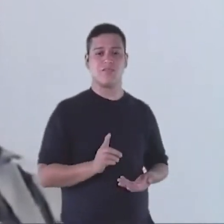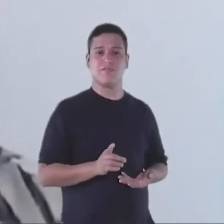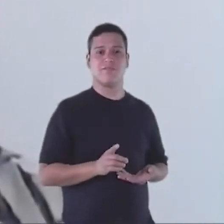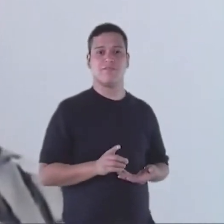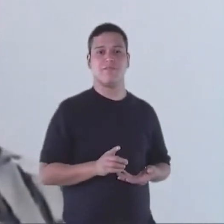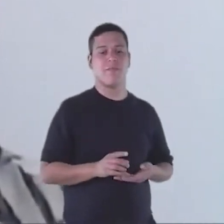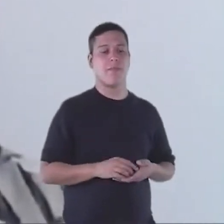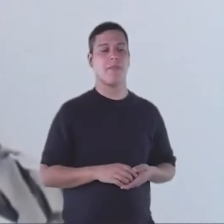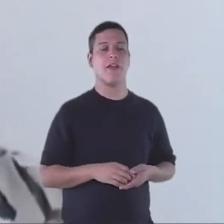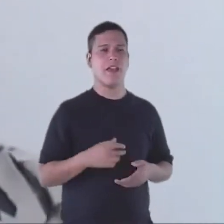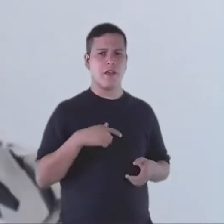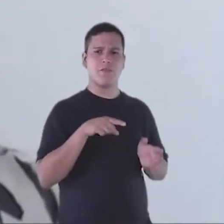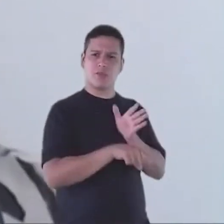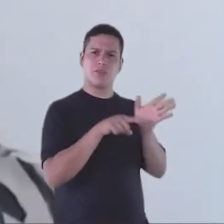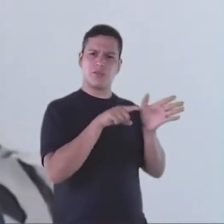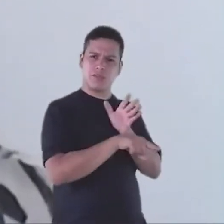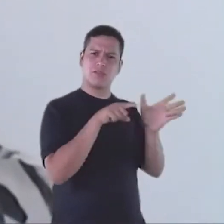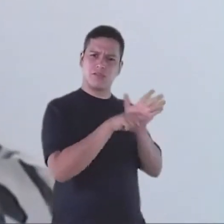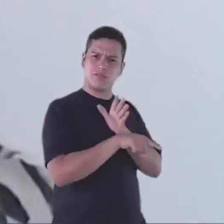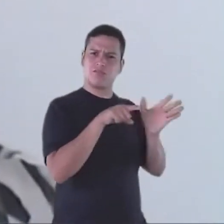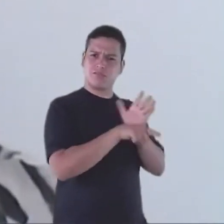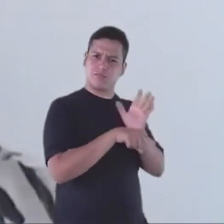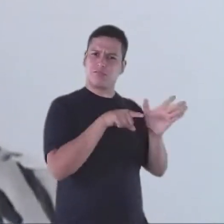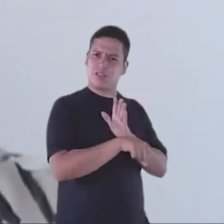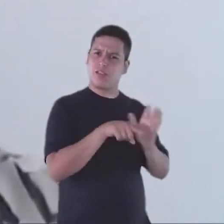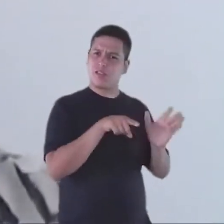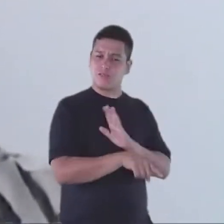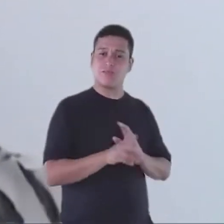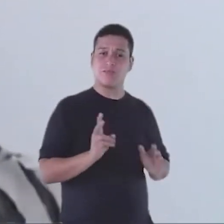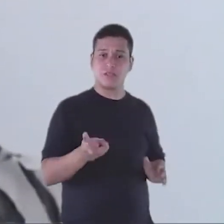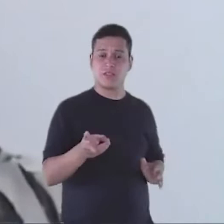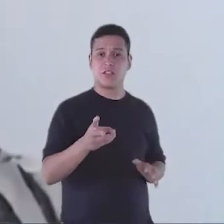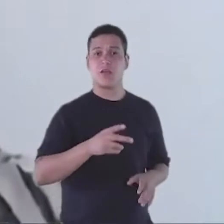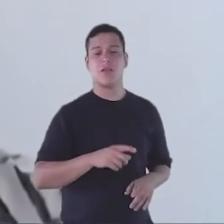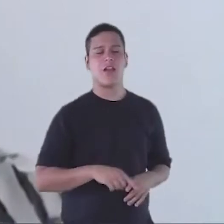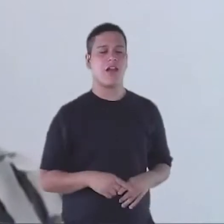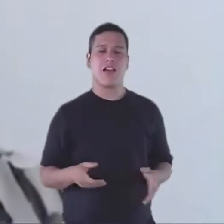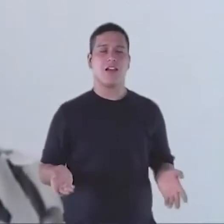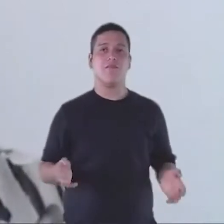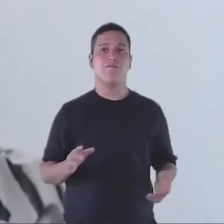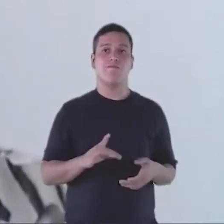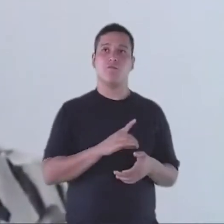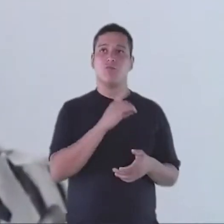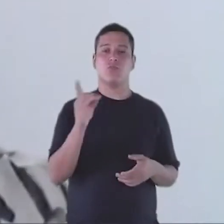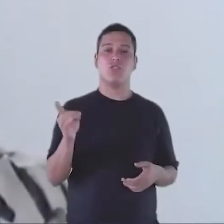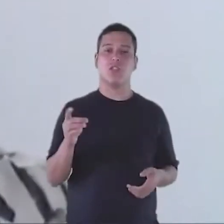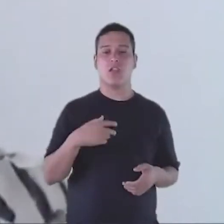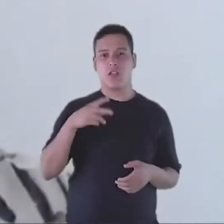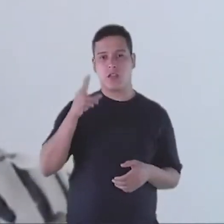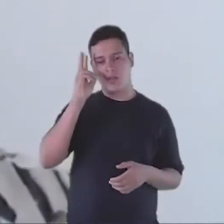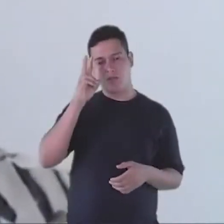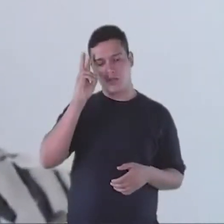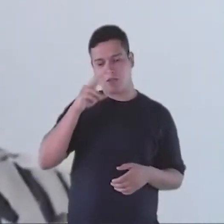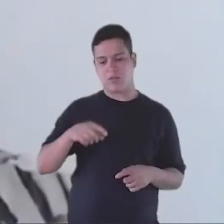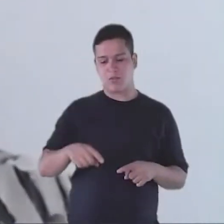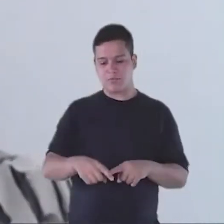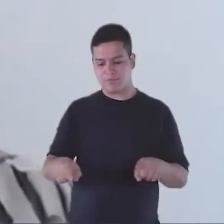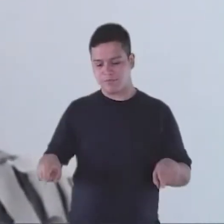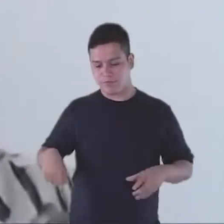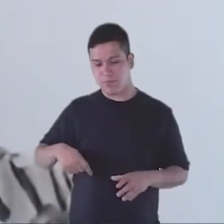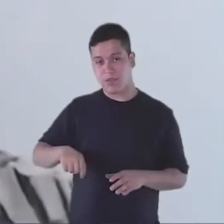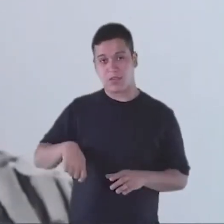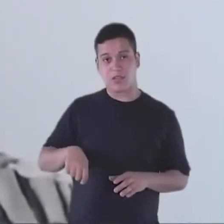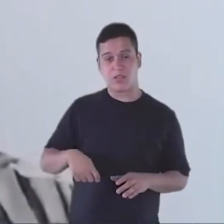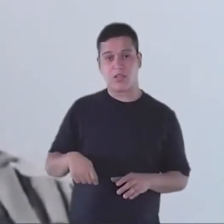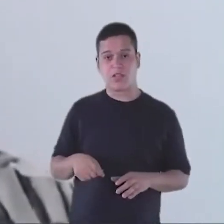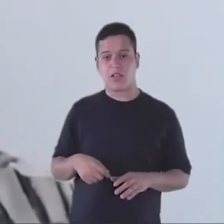nome. Até que ela veio na cozinha com o envelope pardo e me apresentou